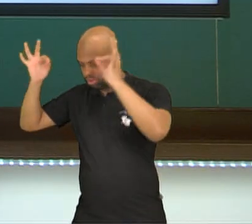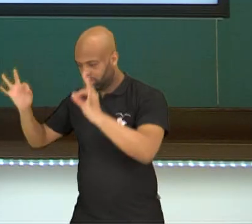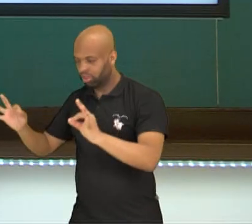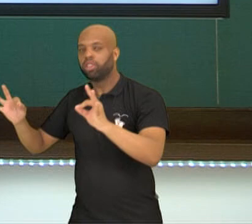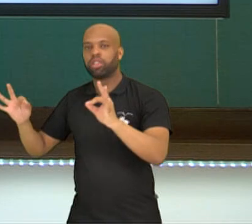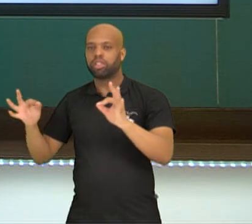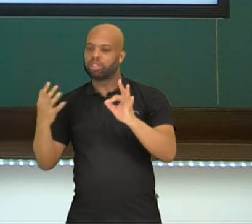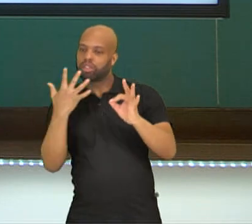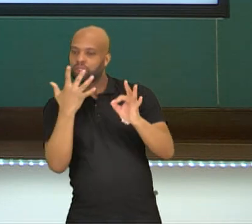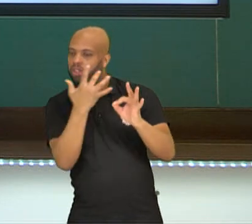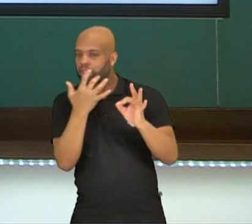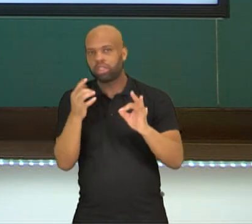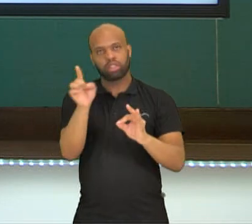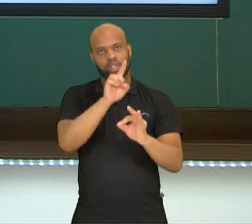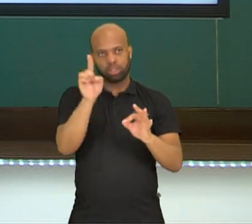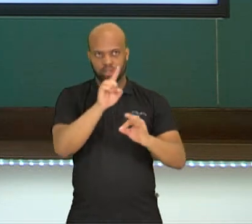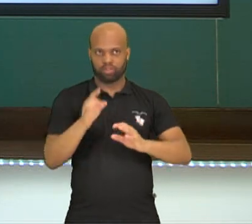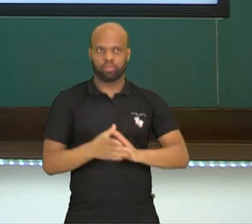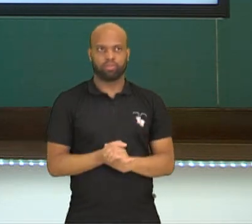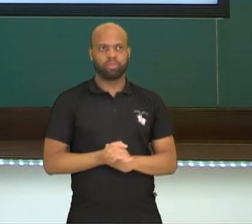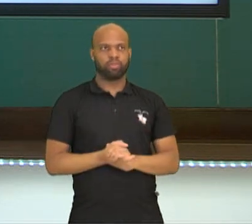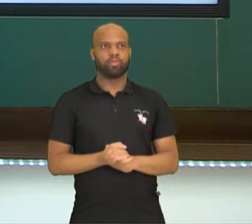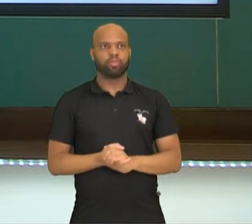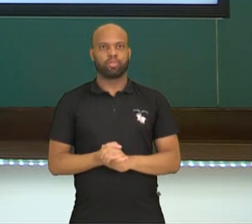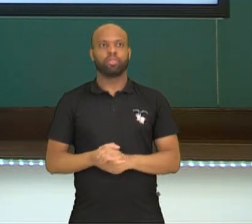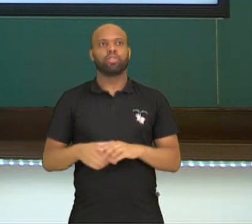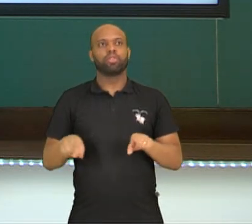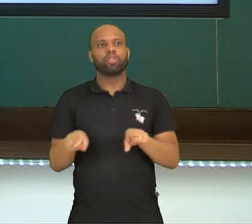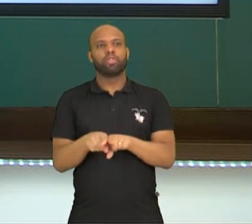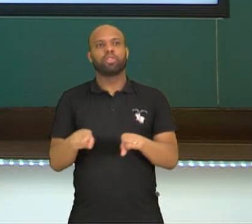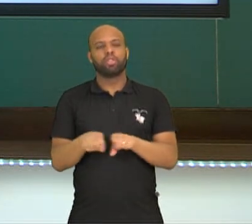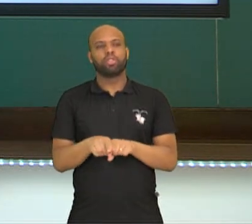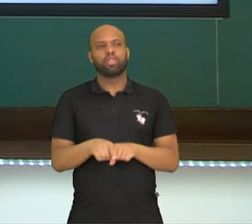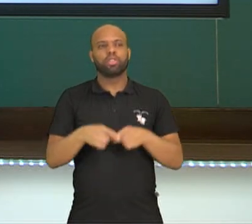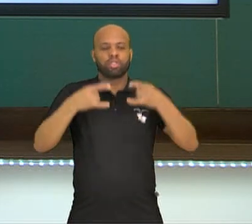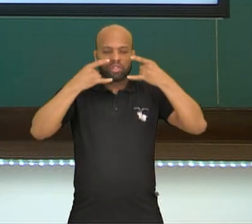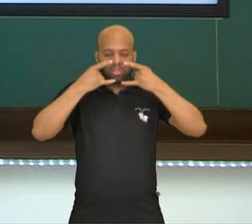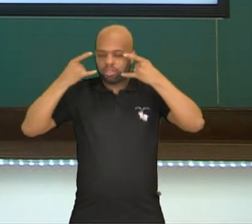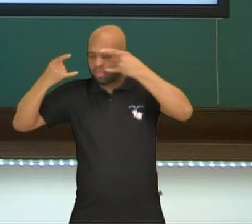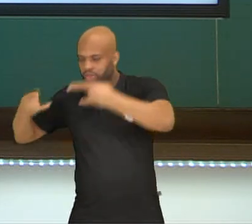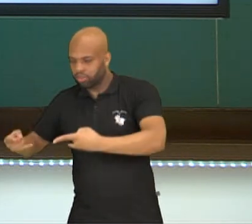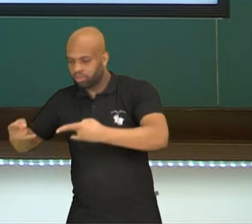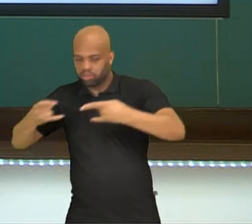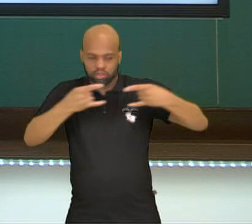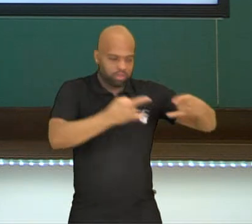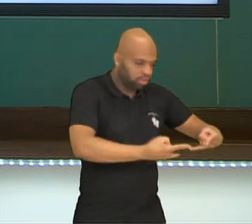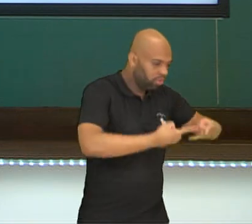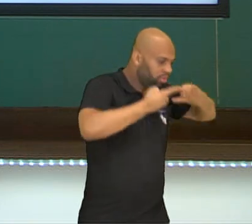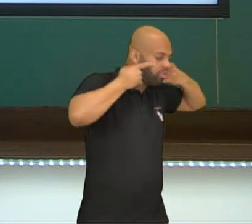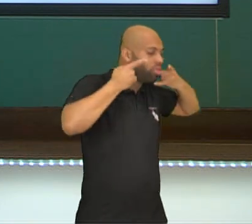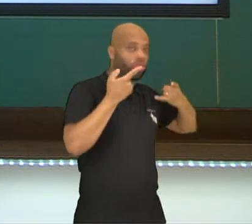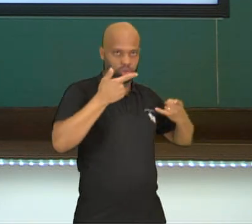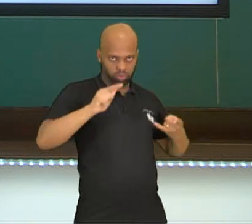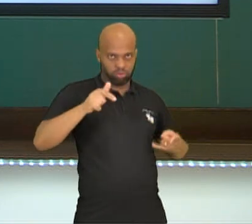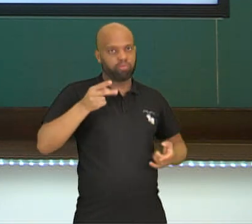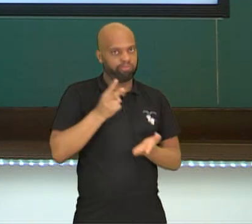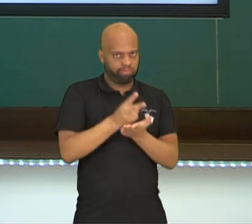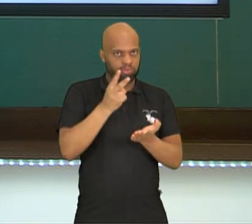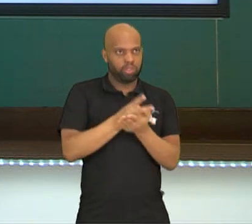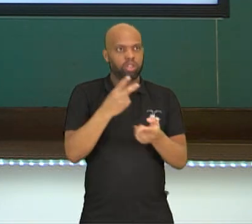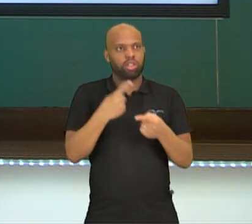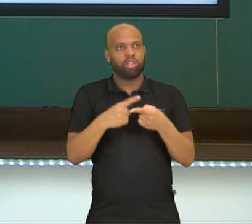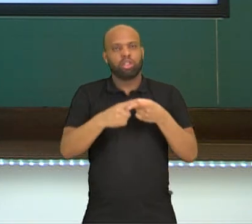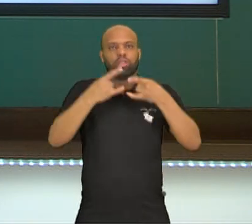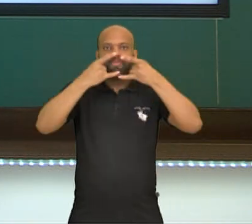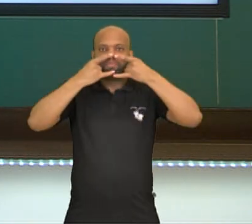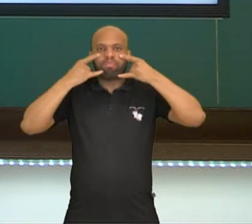ela, onde as secreções estão. E essa troca de máscara também, né? Deve ser periódica, tá? A máscara não